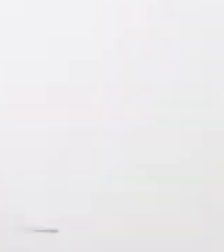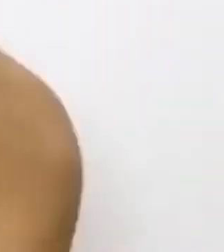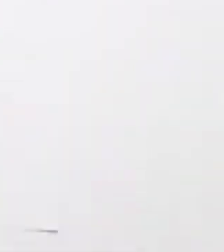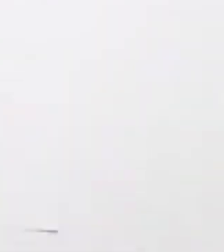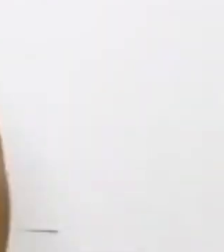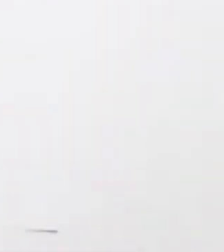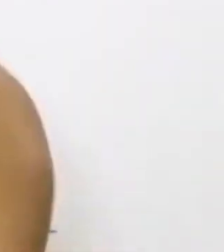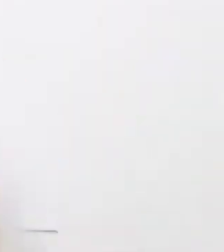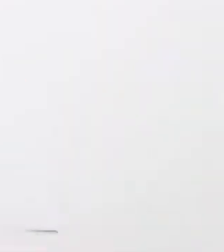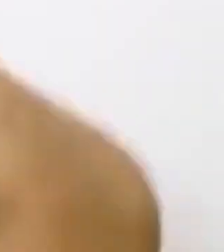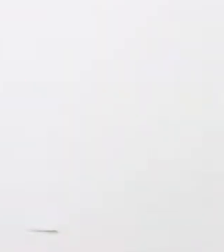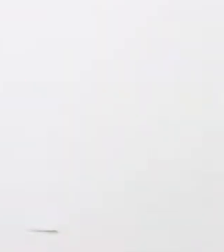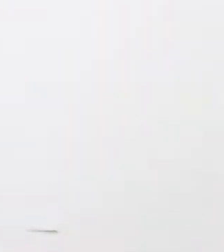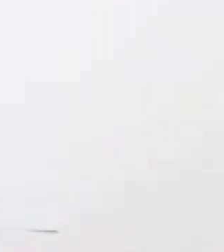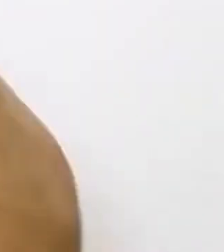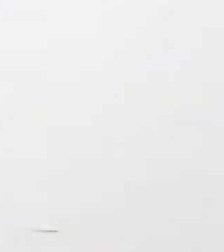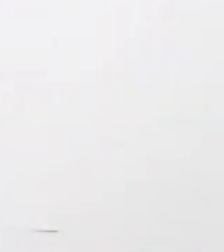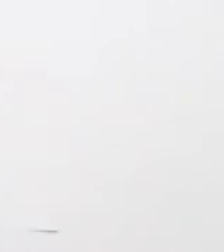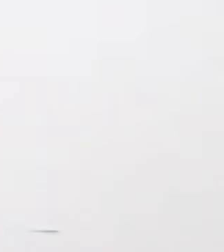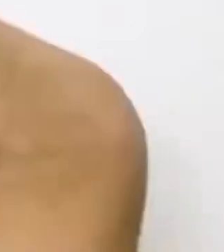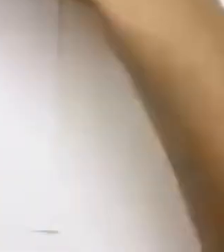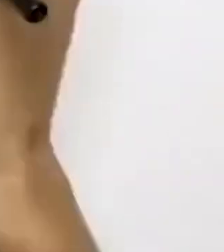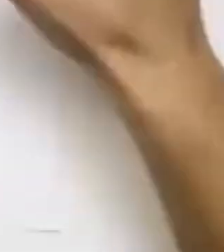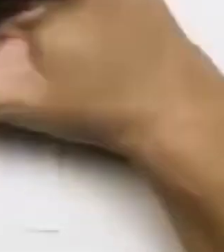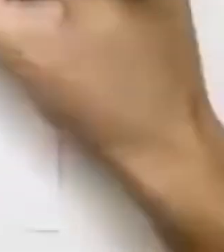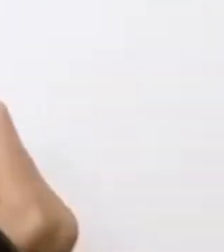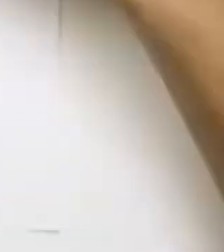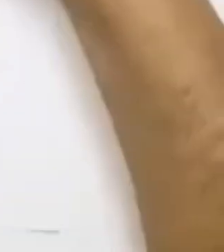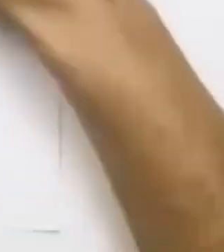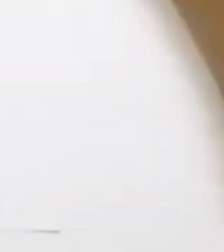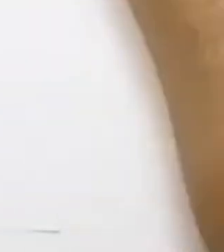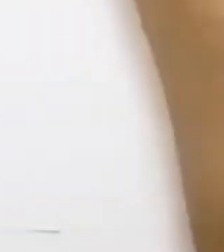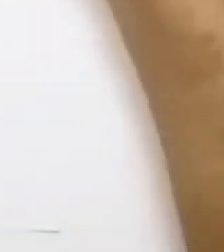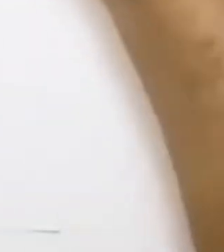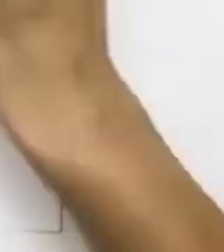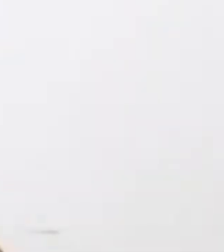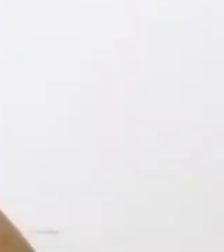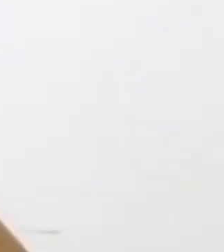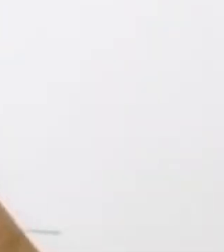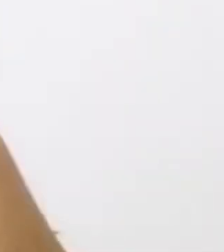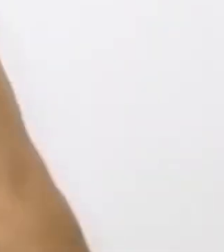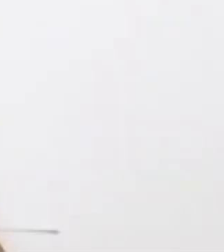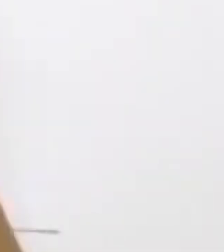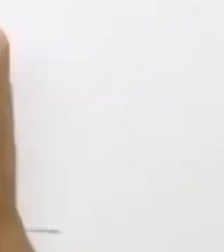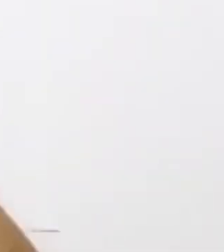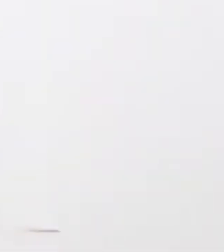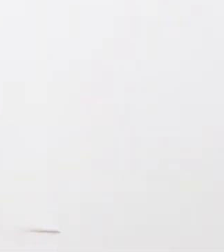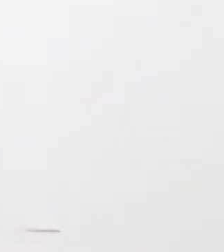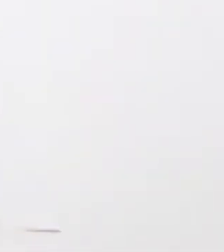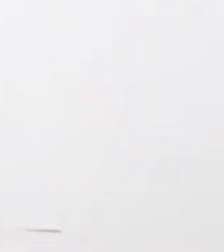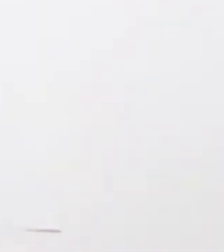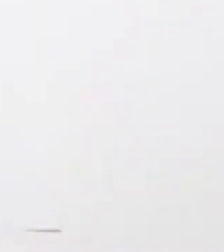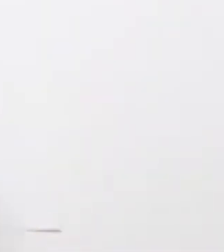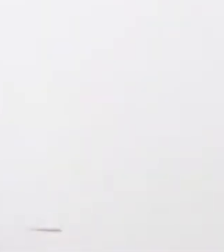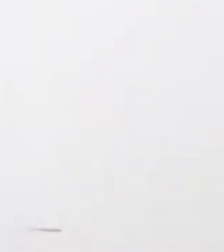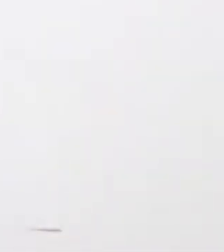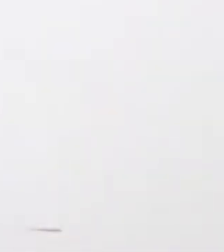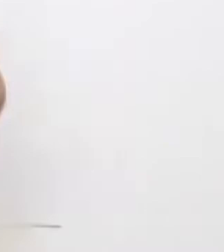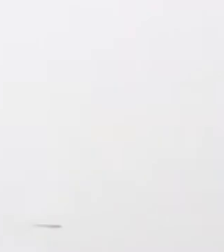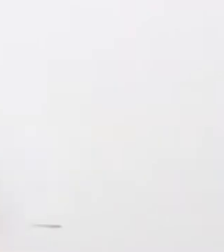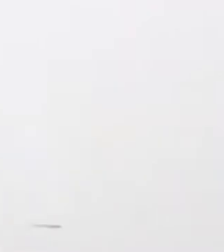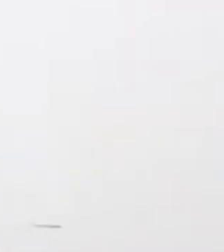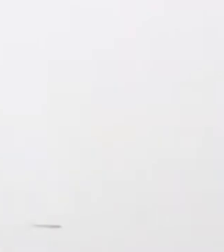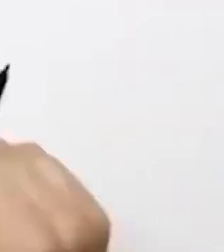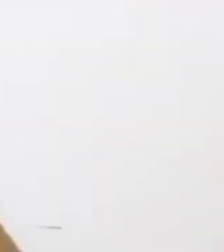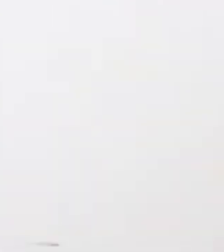Lembre-se, você tem o direito de visitar unidades de produção dos agricultores a fim de saber mais sobre o controle social, que é